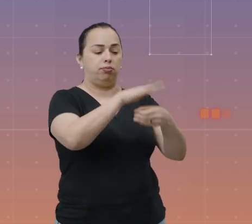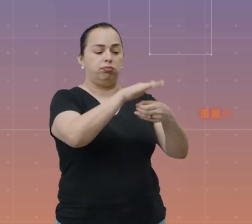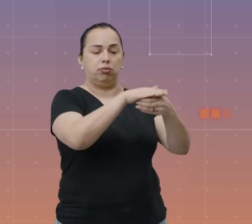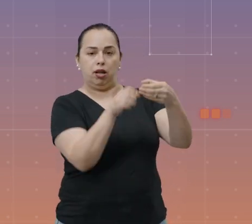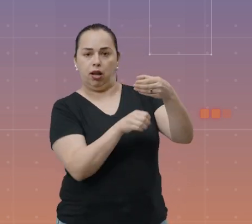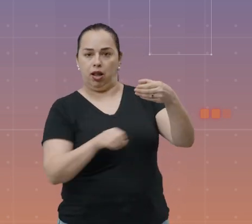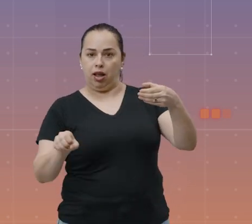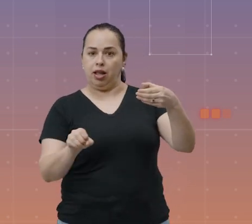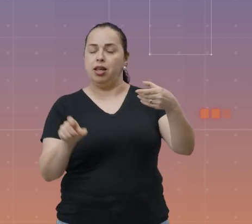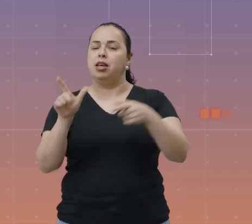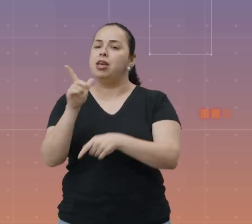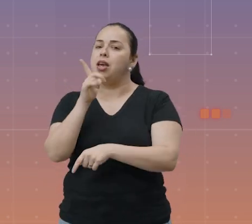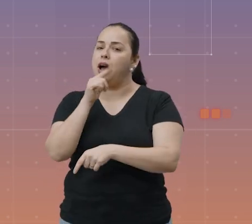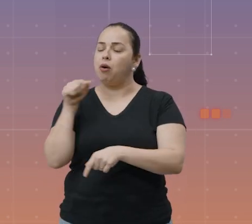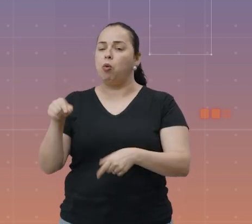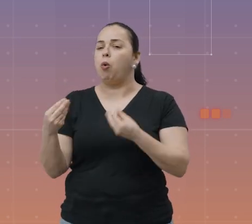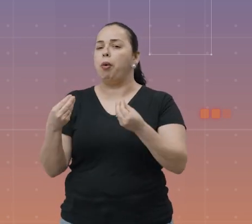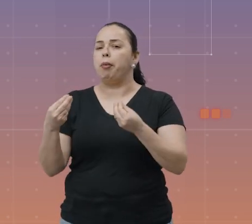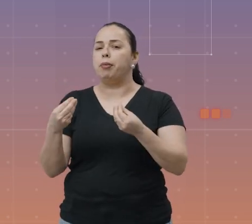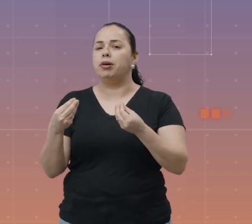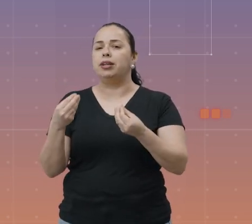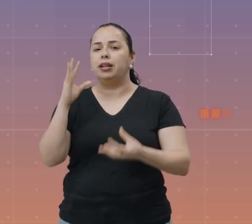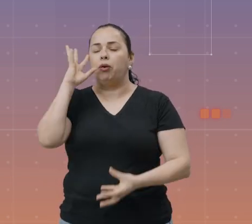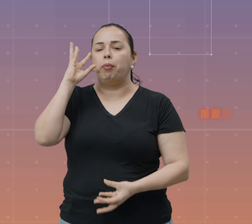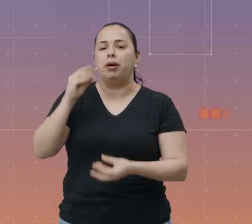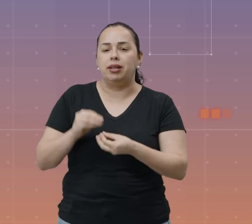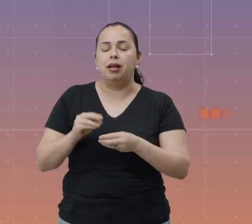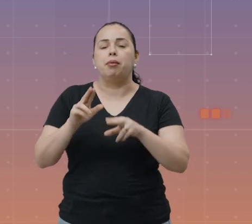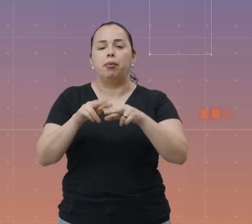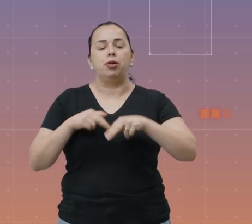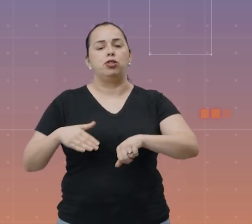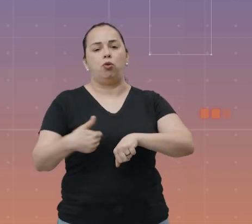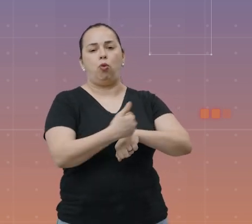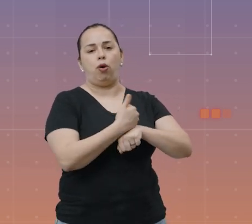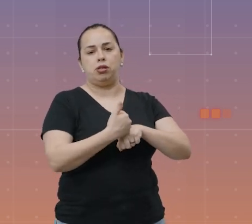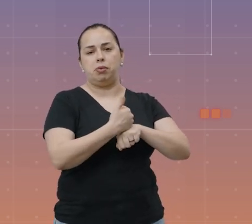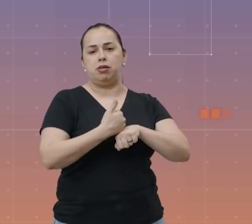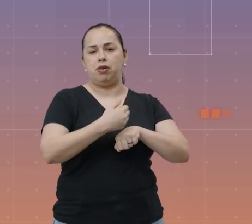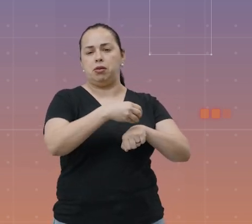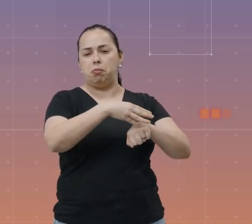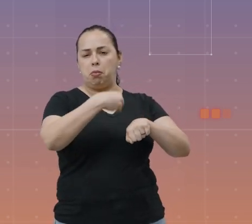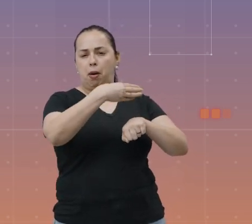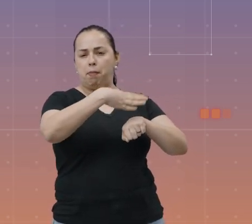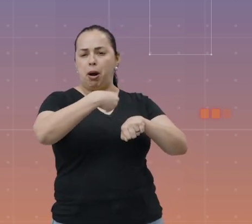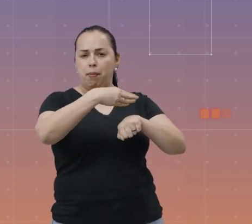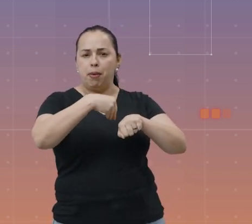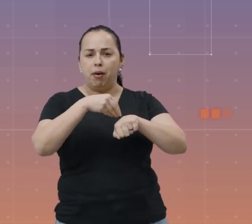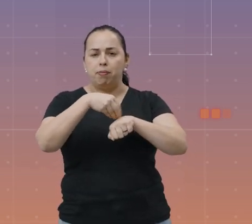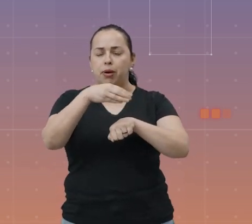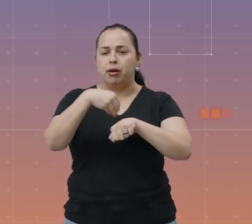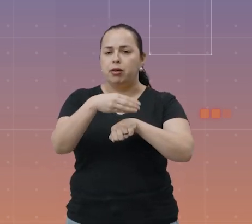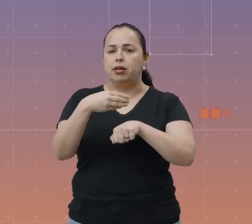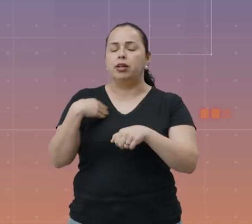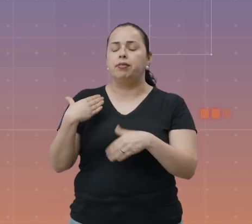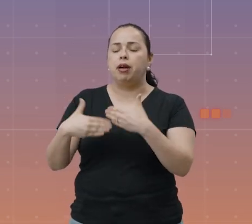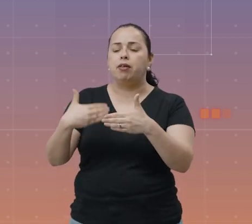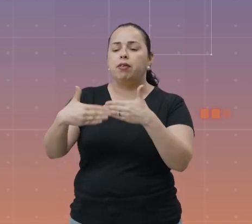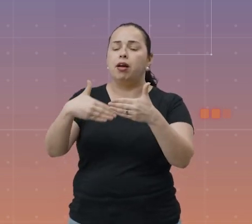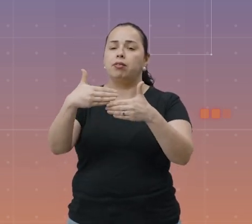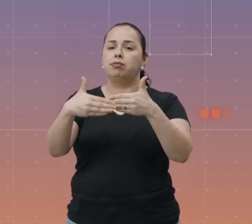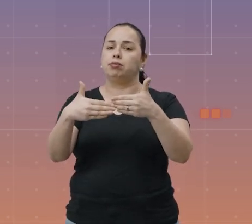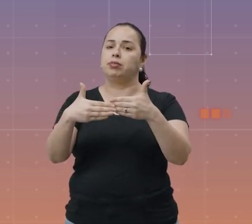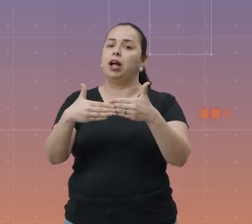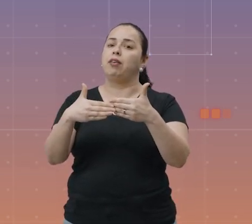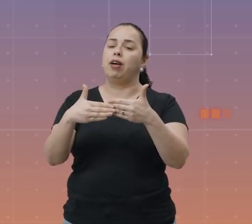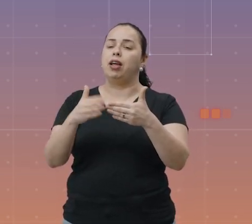e esgoto aqui na cidade, a partir da nova gestão, fomos conversar com especialistas que trouxeram os impactos a médio